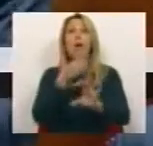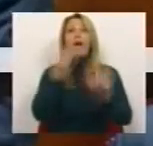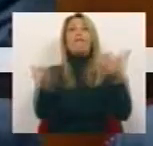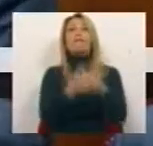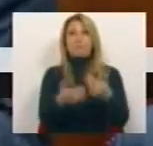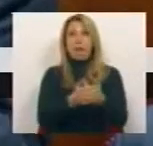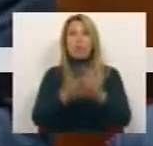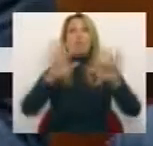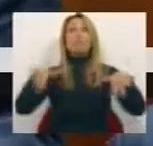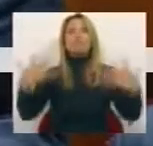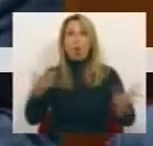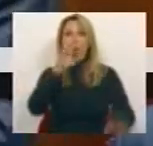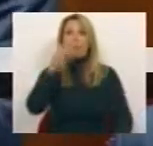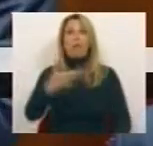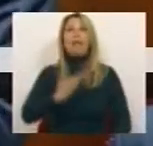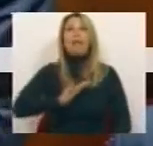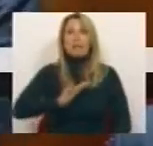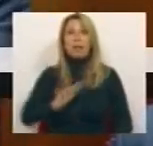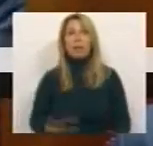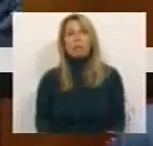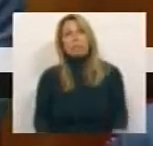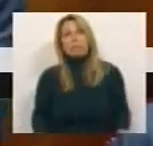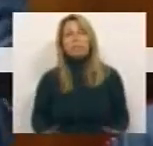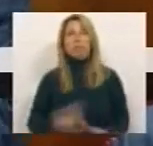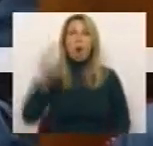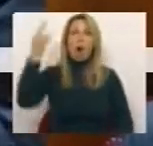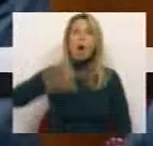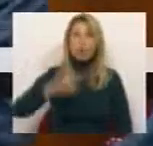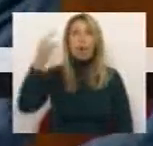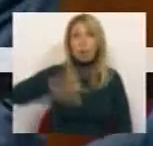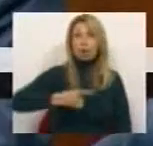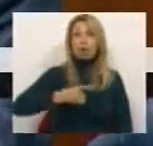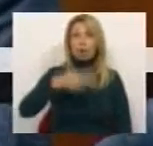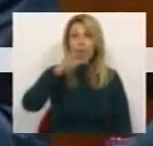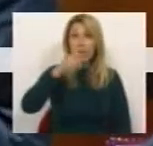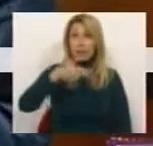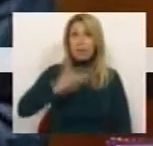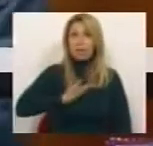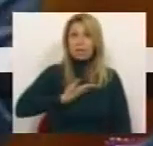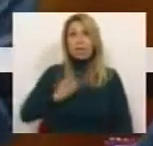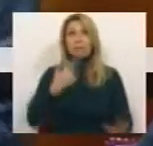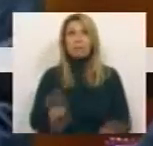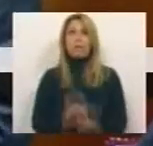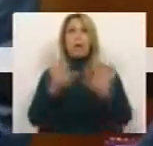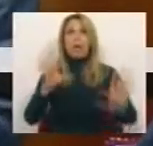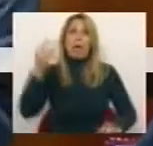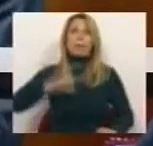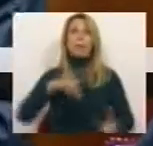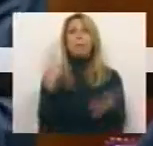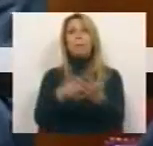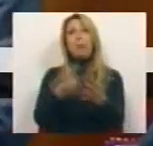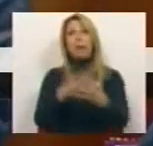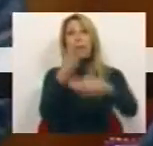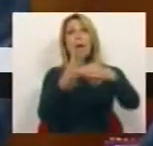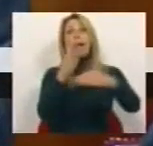que, evidentemente, Sr. Deputado, obrigatoriamente a diesel e que, evidentemente, teriam que ser pagos na